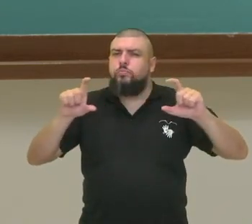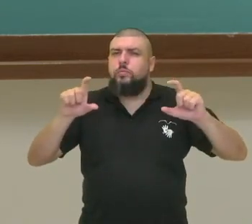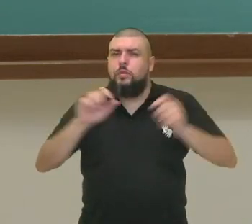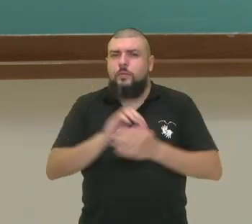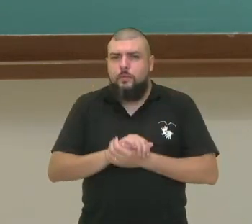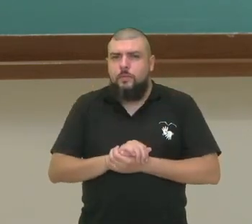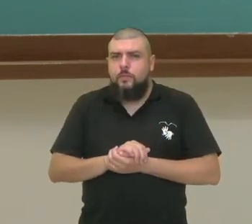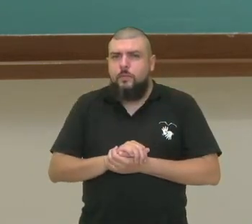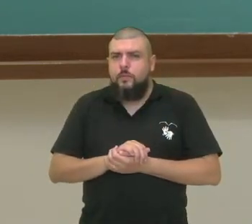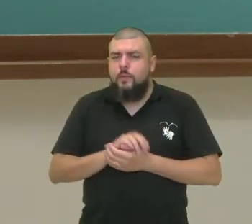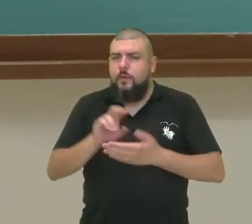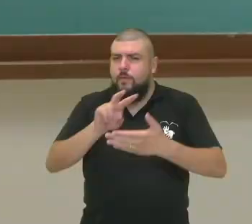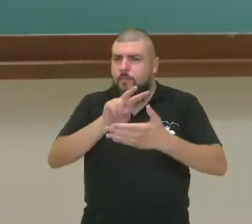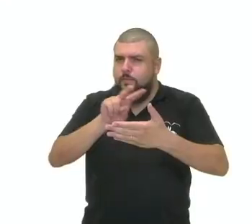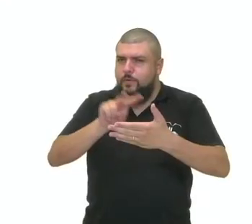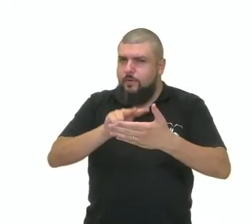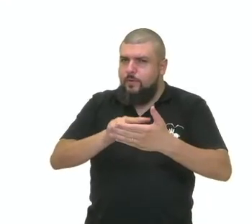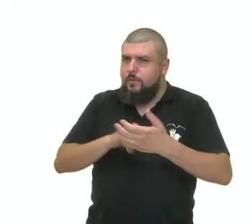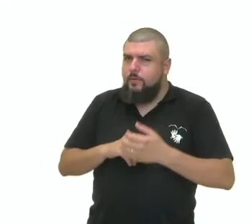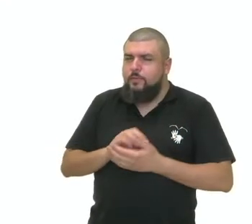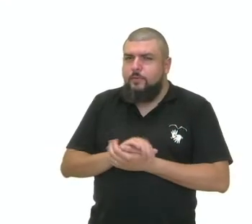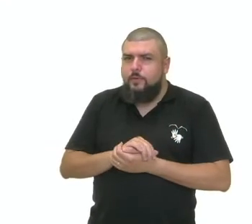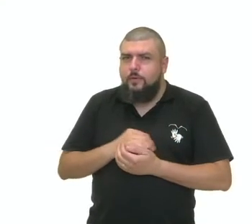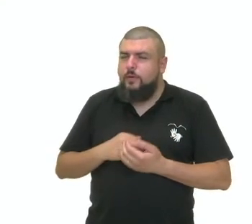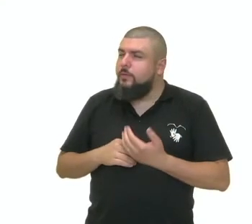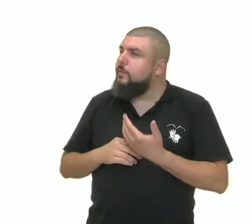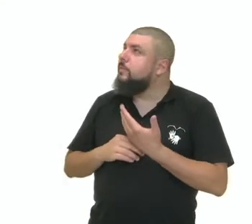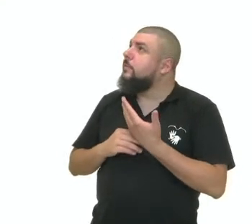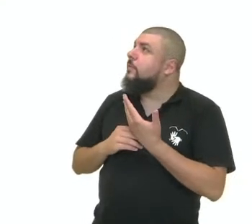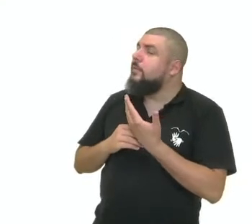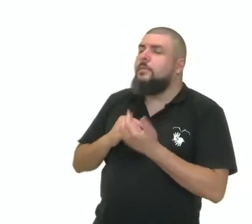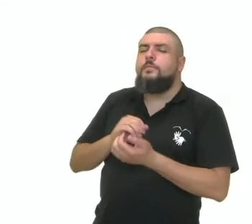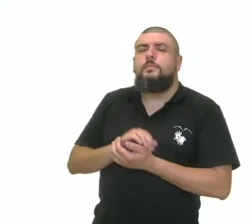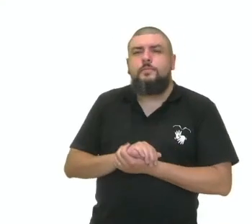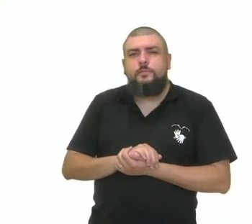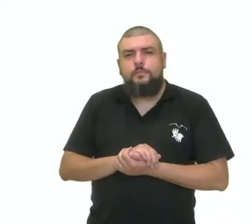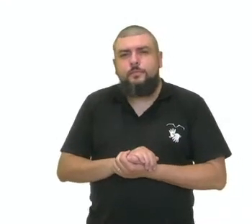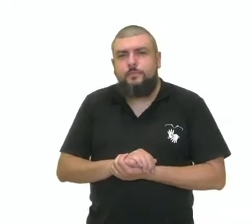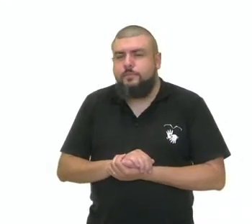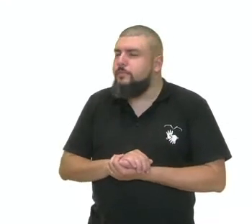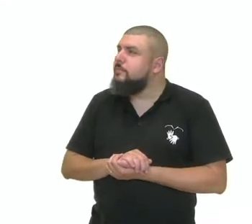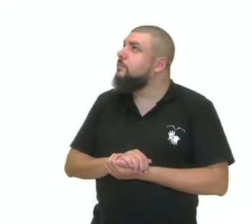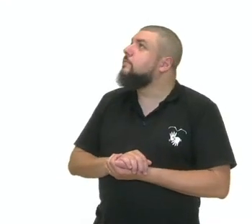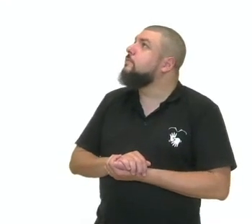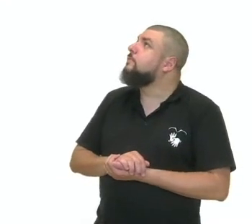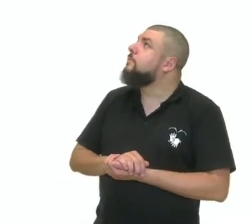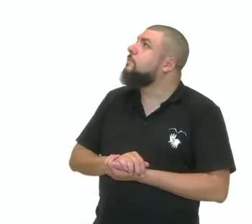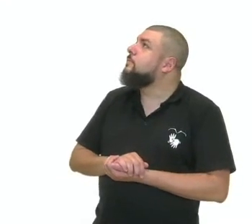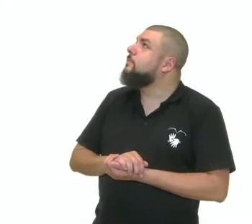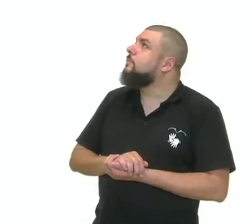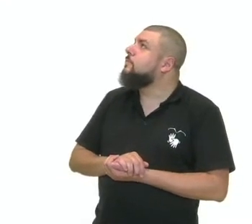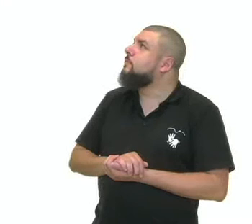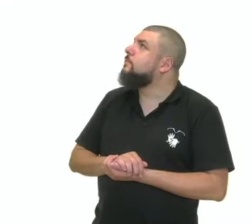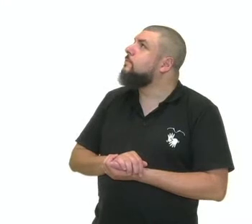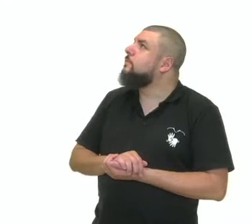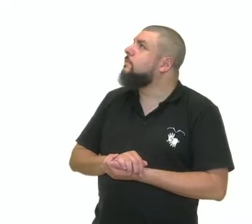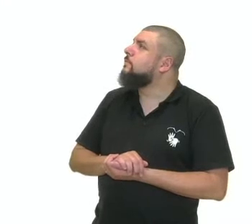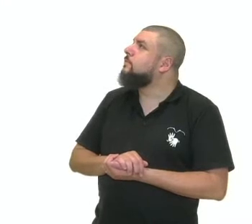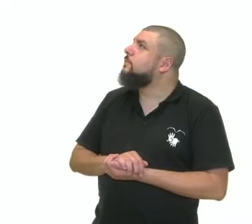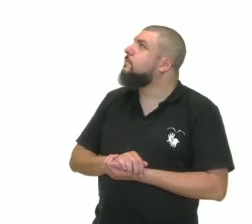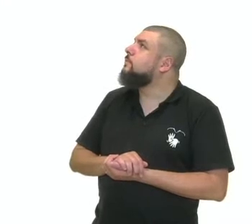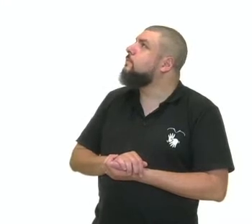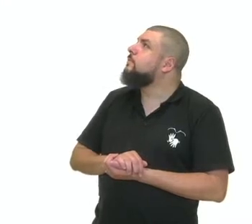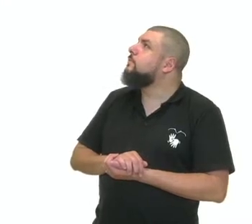hino. Vamos ler juntos? Então, esse estribilho traz o seguinte, ó. Entre os astros do cruzeiro, és o mais